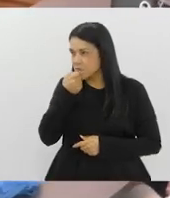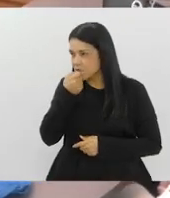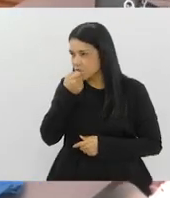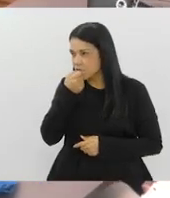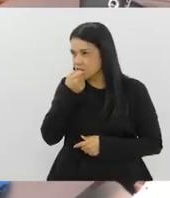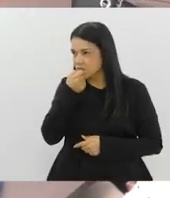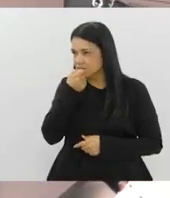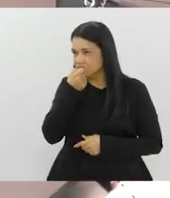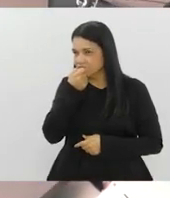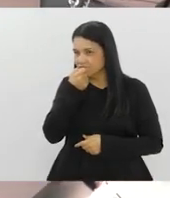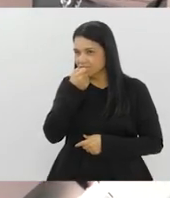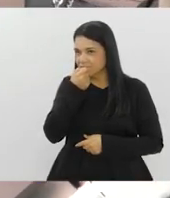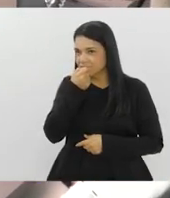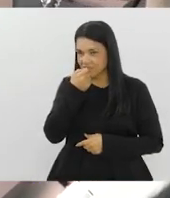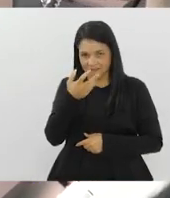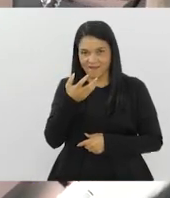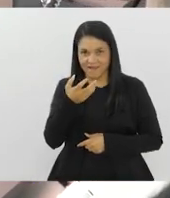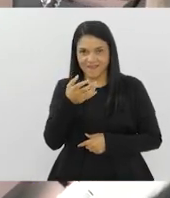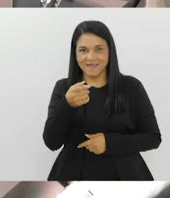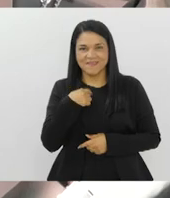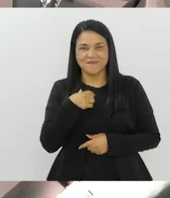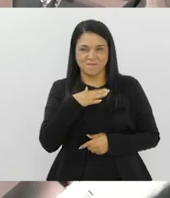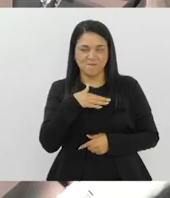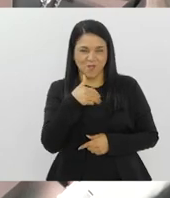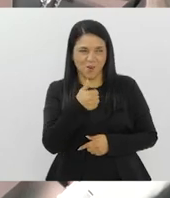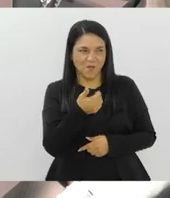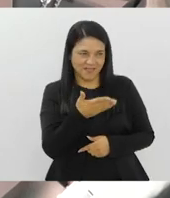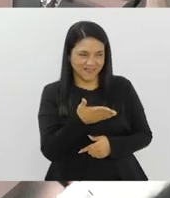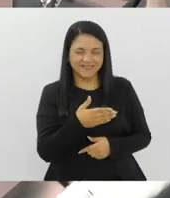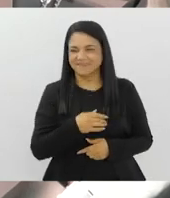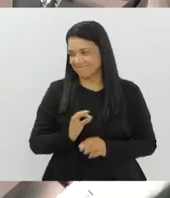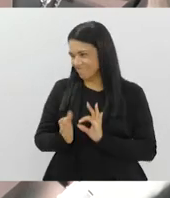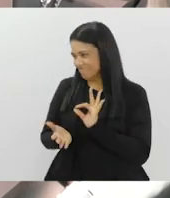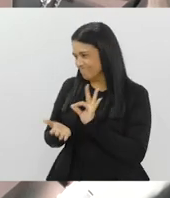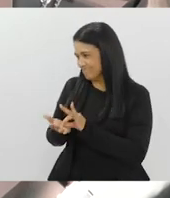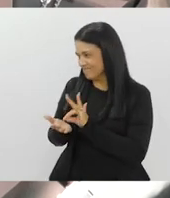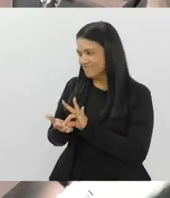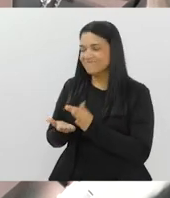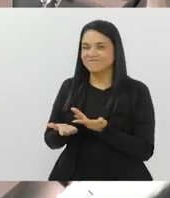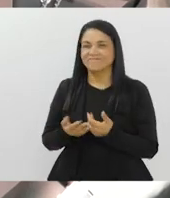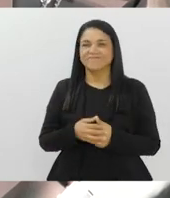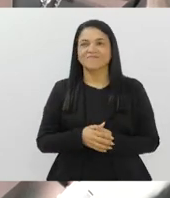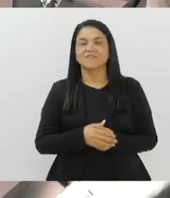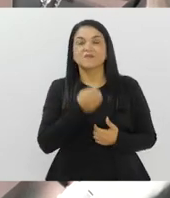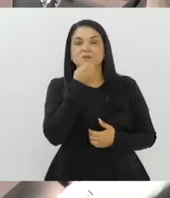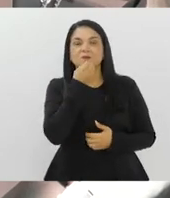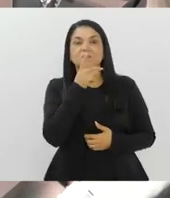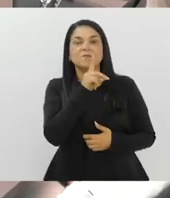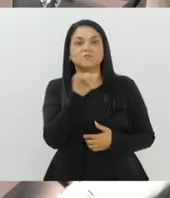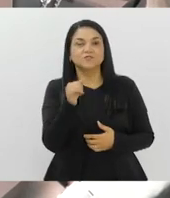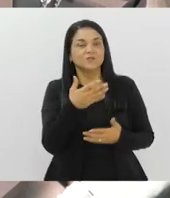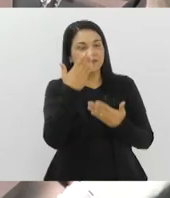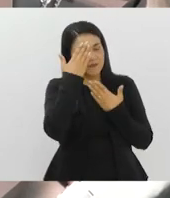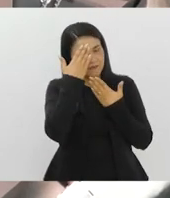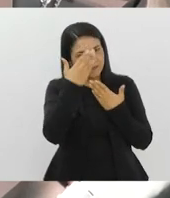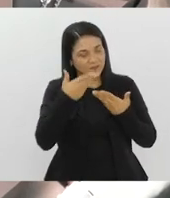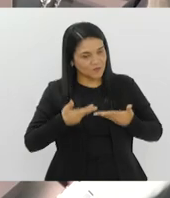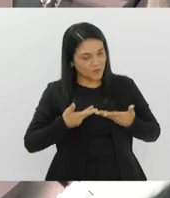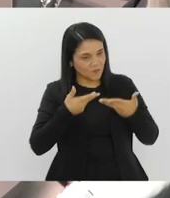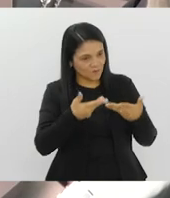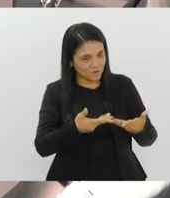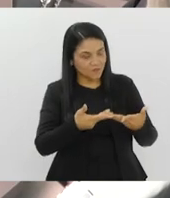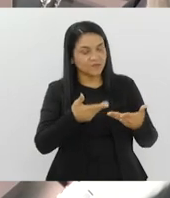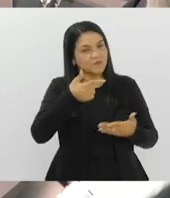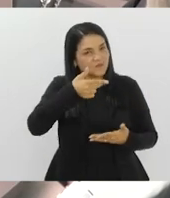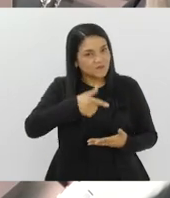com o microfone aí? É melhor quando a gente fala, ficar né? em pé assim, né? Fica à vontade. Bem, bom dia a todos, bom dia. Agradeço o convite mais uma vez,